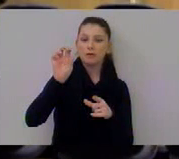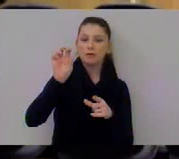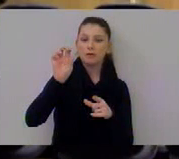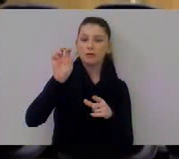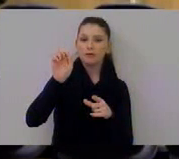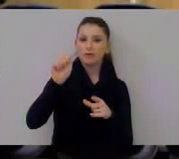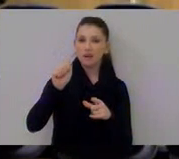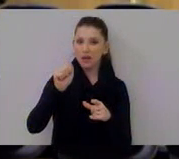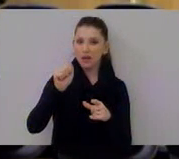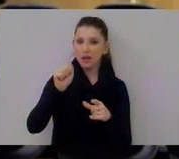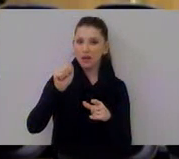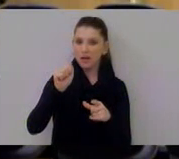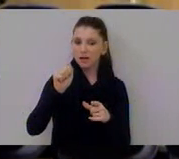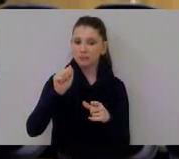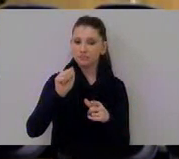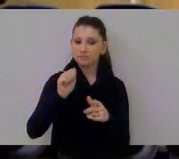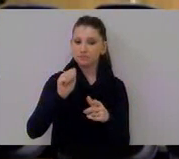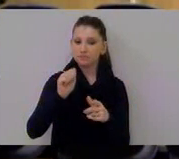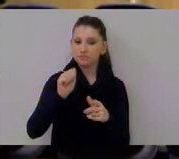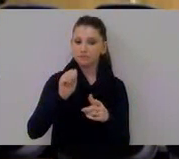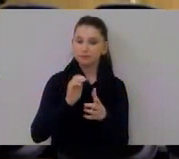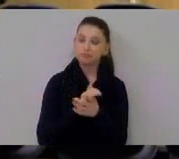nobre vereador,